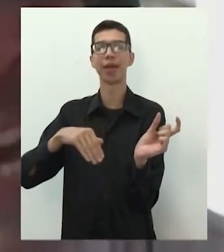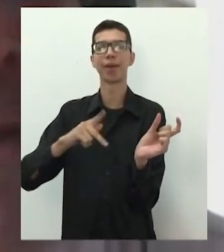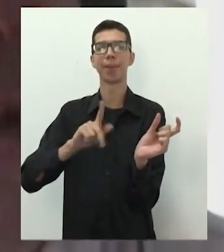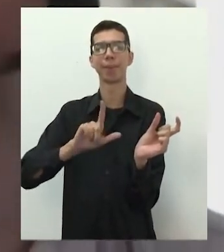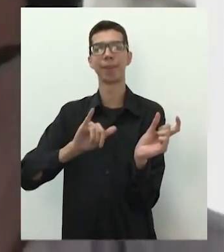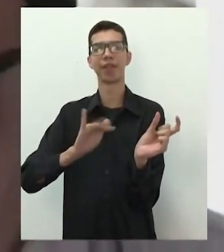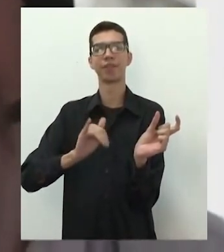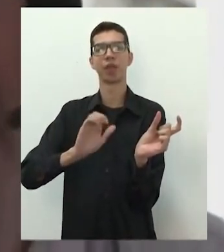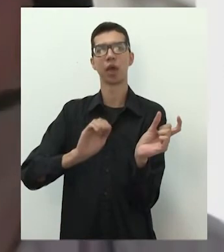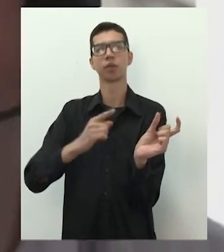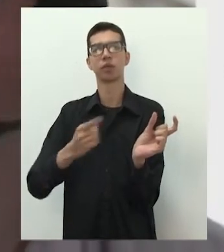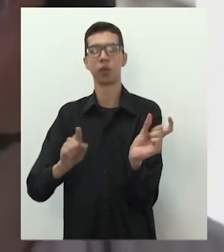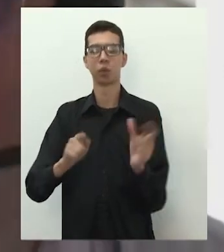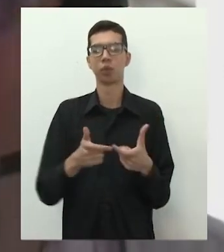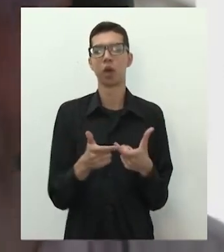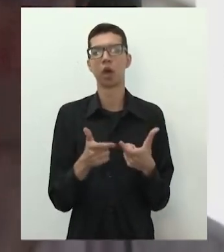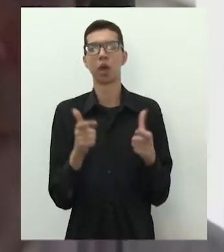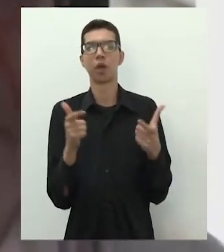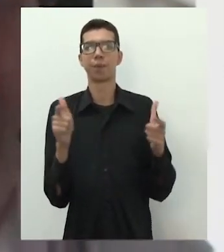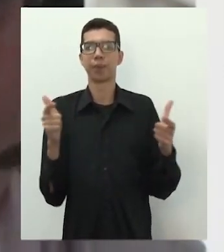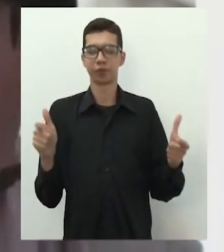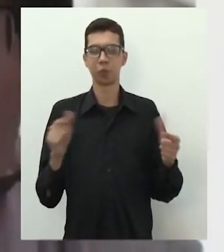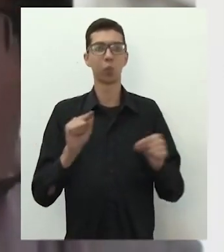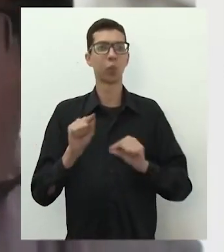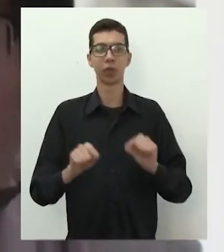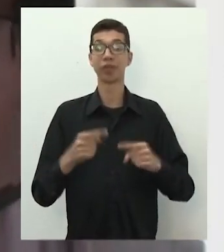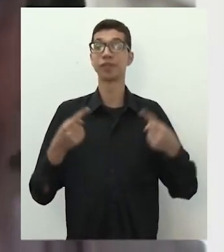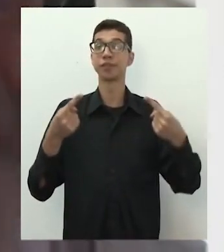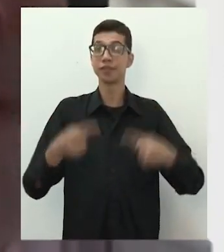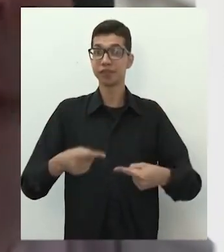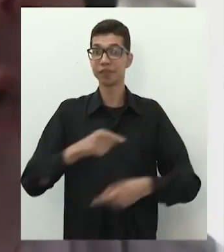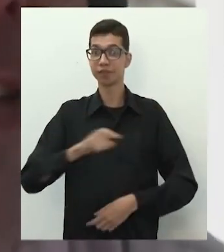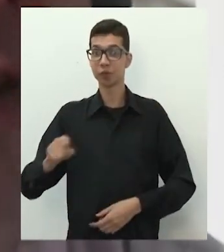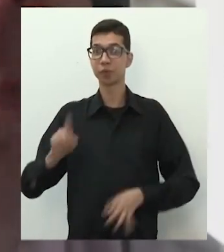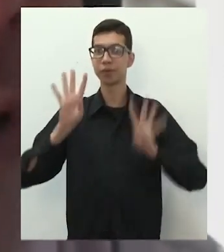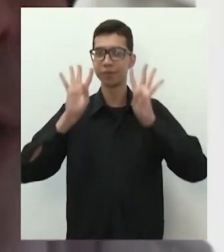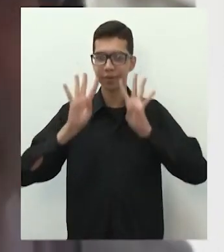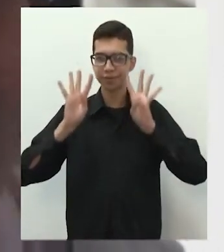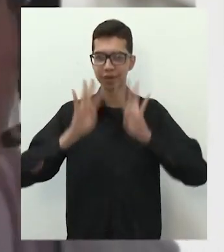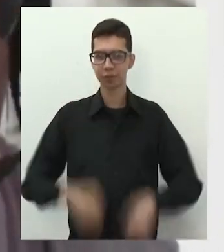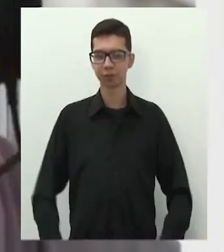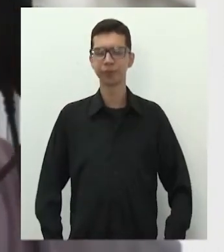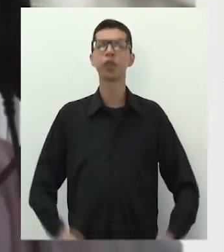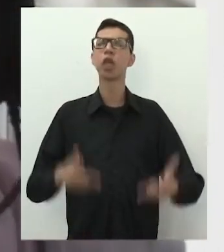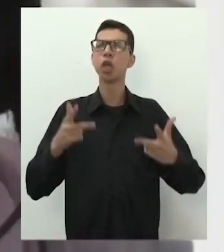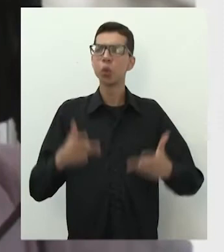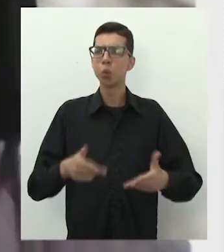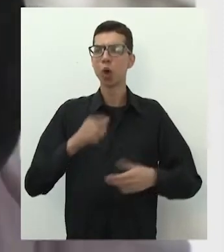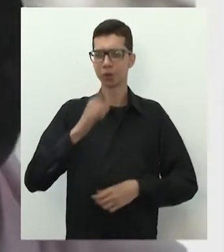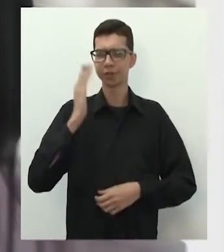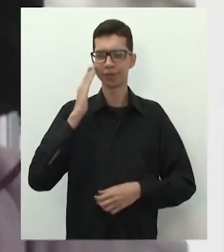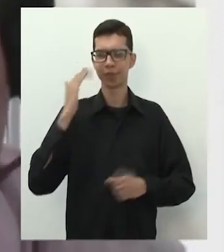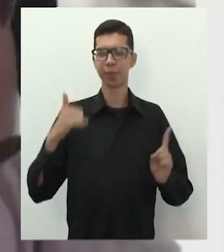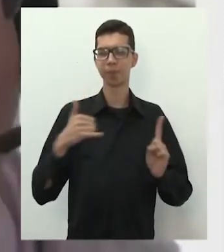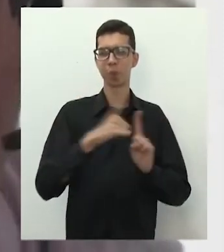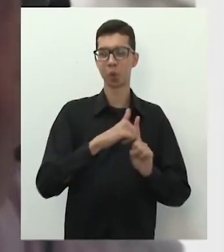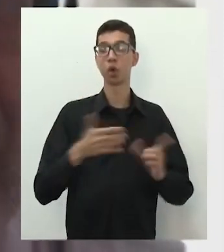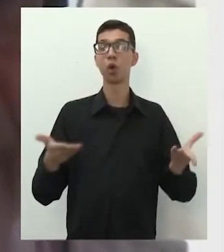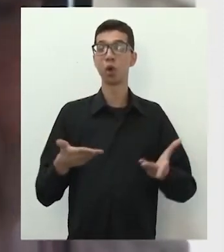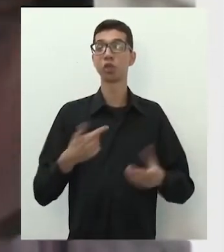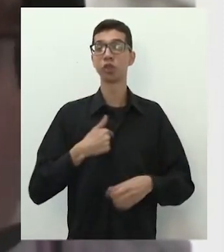em encontros nossos que saiam um pouquinho só da discussão pedagógica, e vocês vão ter que novos desafios para